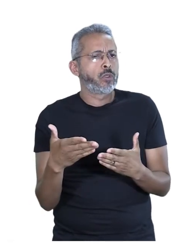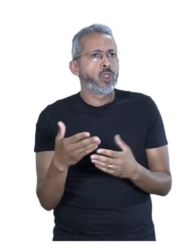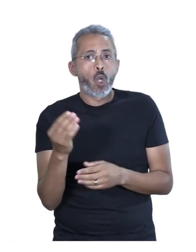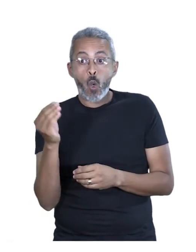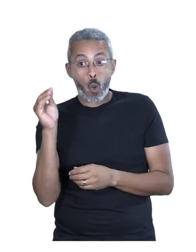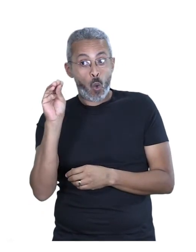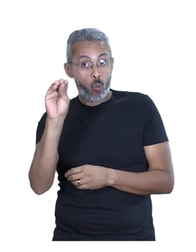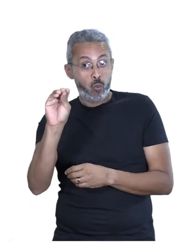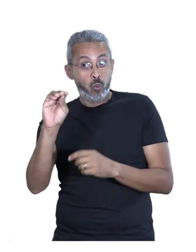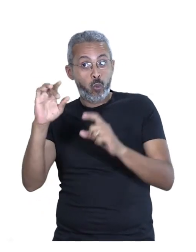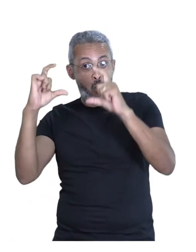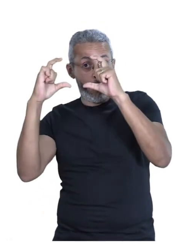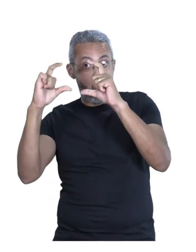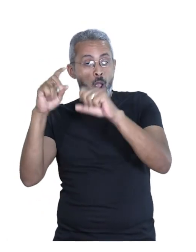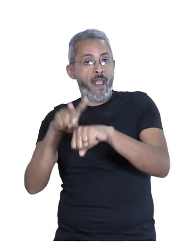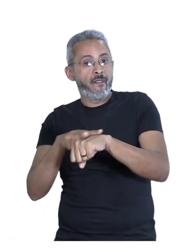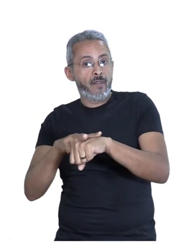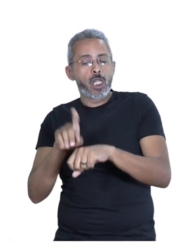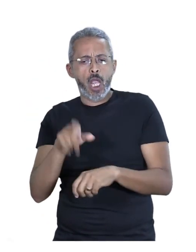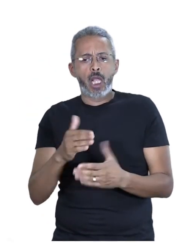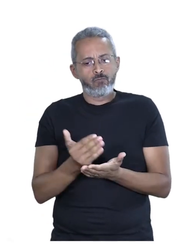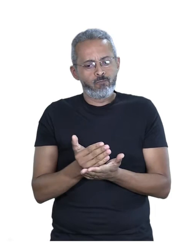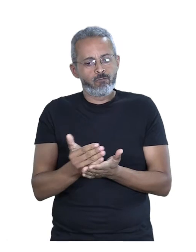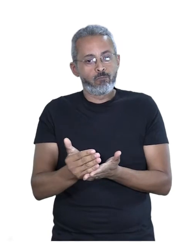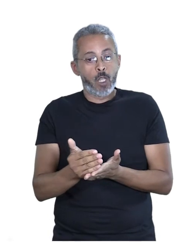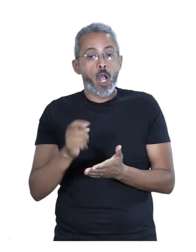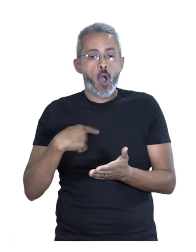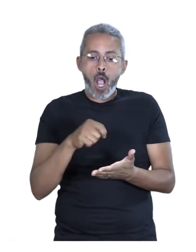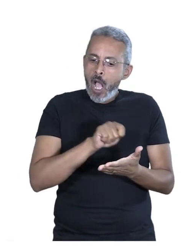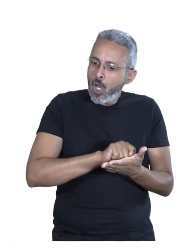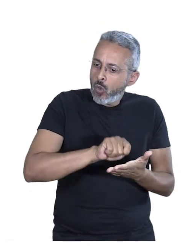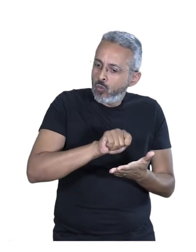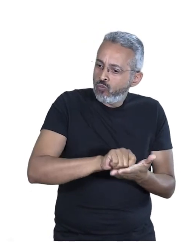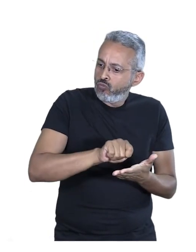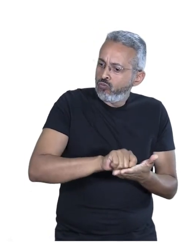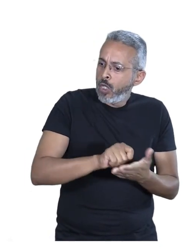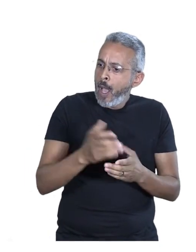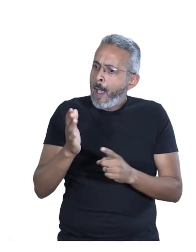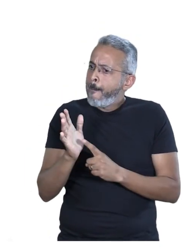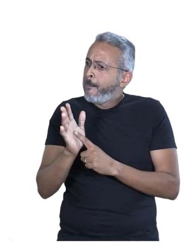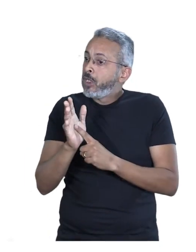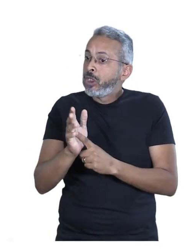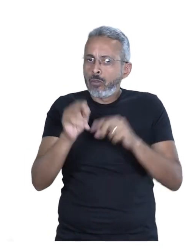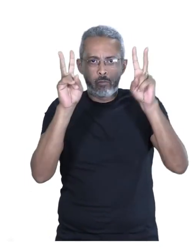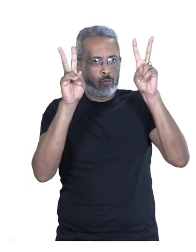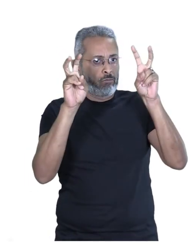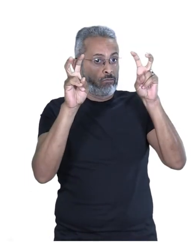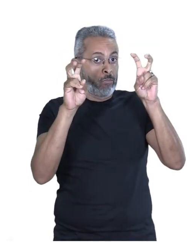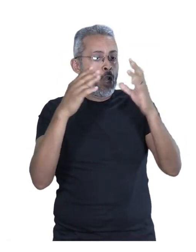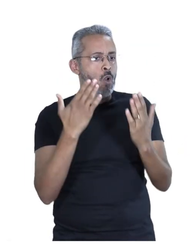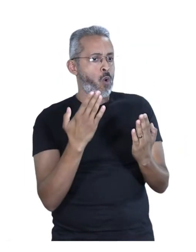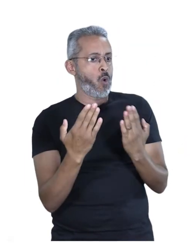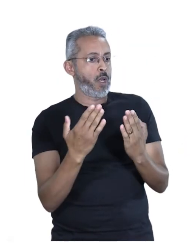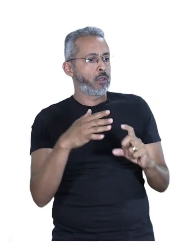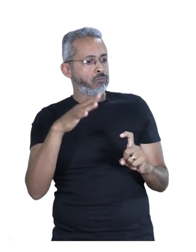em verde é a introdução. É onde a autora apresenta sabiamente o tema, comparando